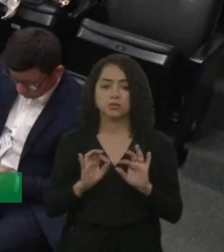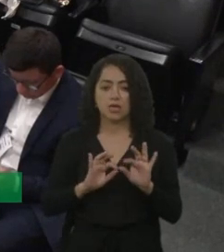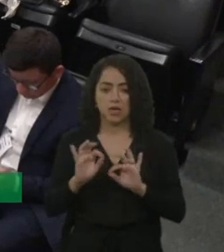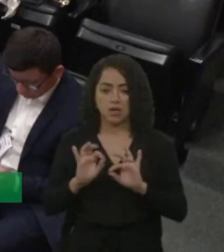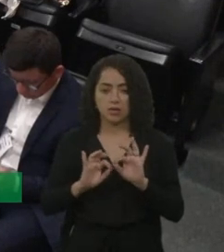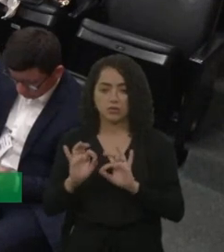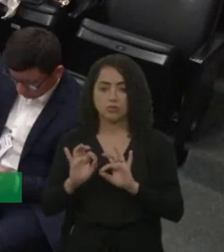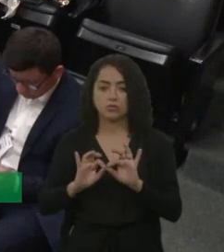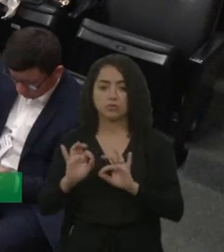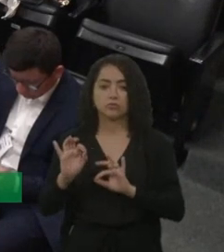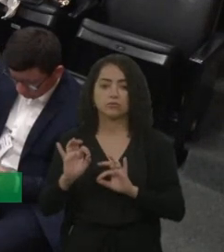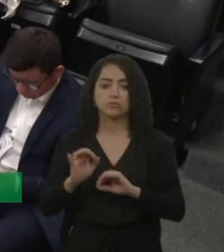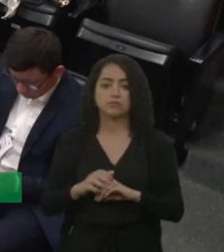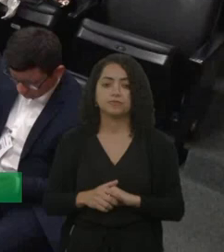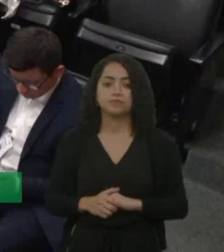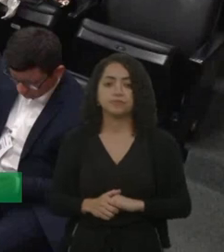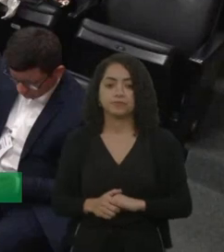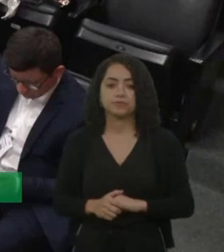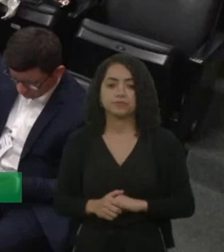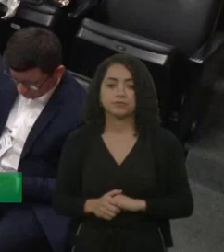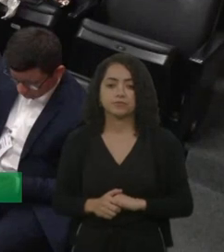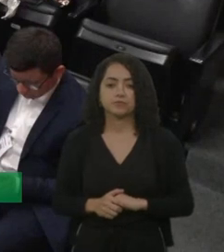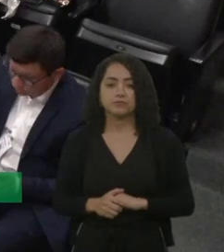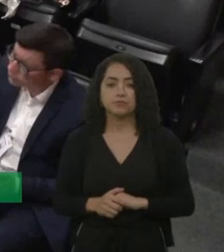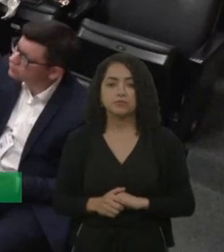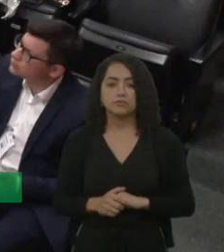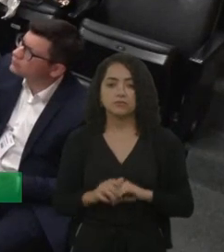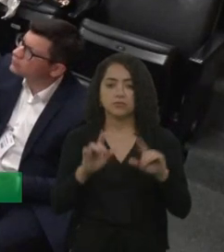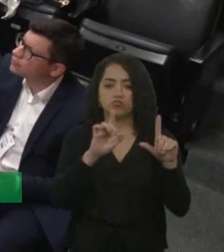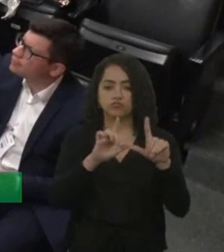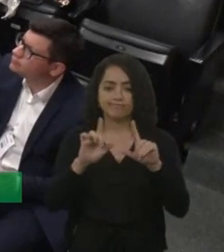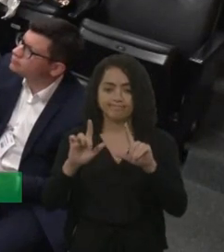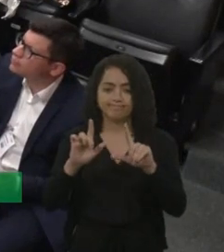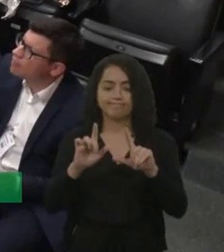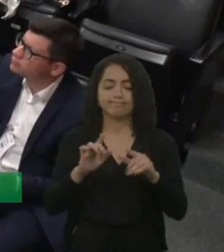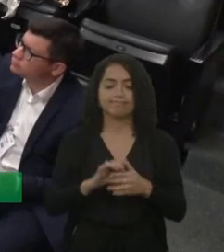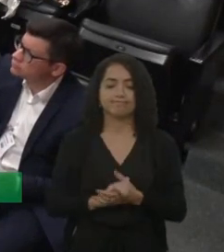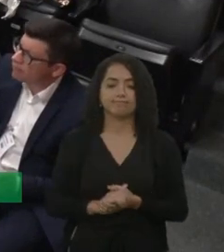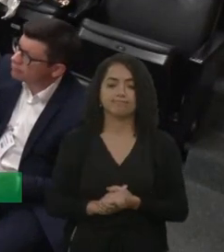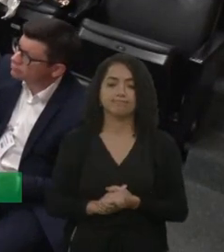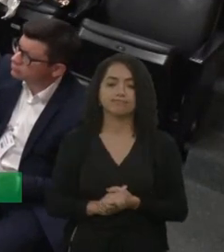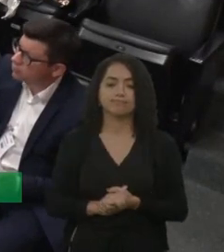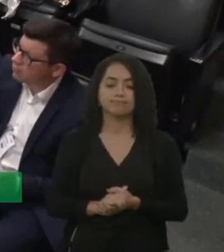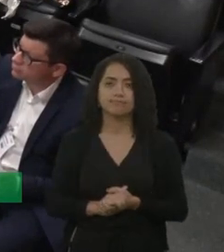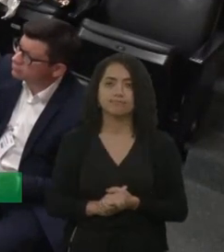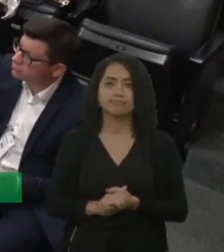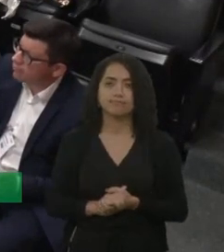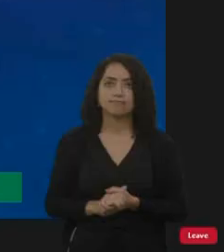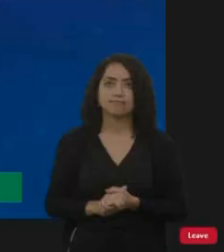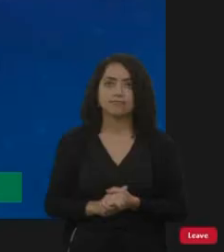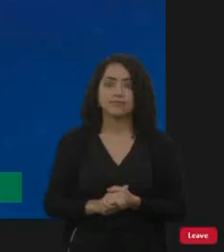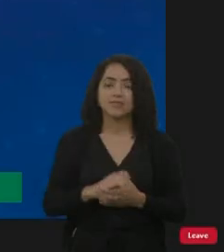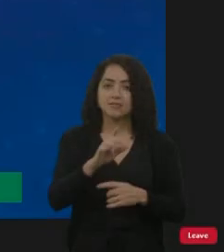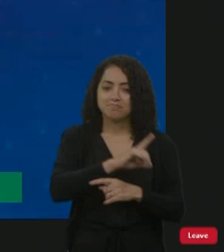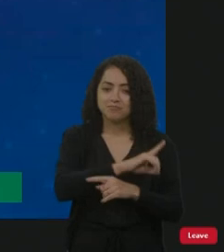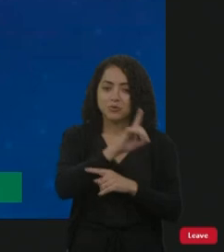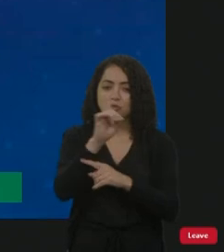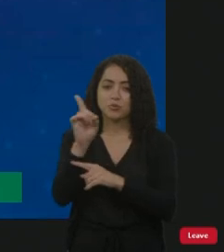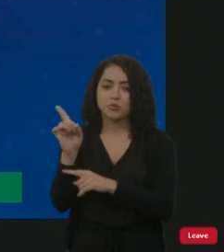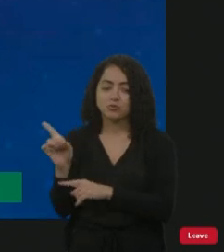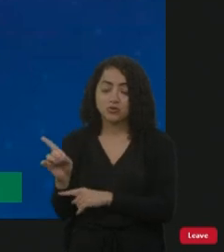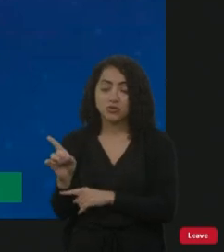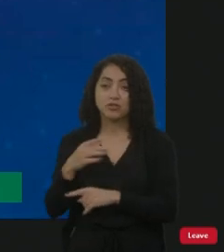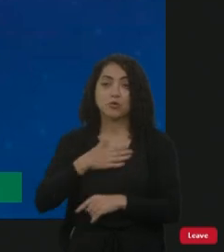slides? já estamos vendo os slides. Fica à vontade. Tá, Ju. Bom, muito bom dia a todos.